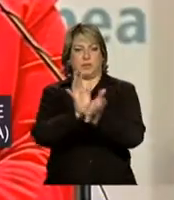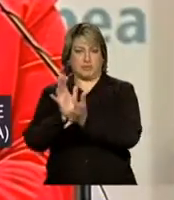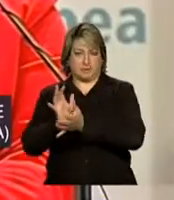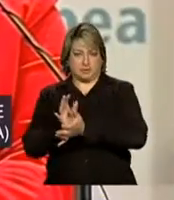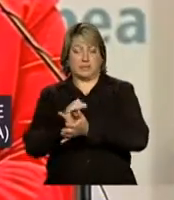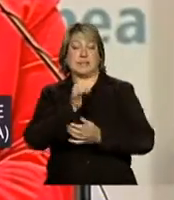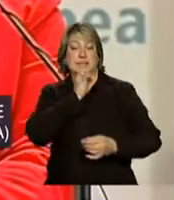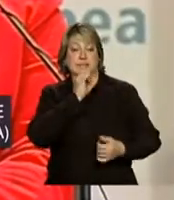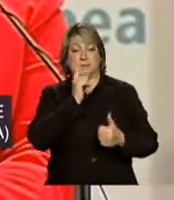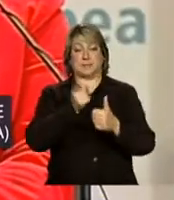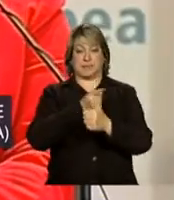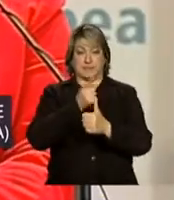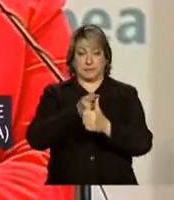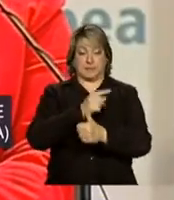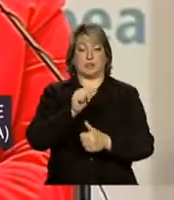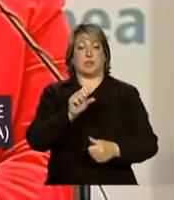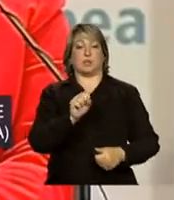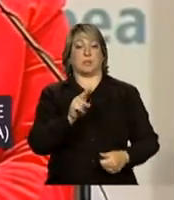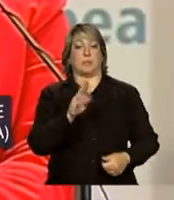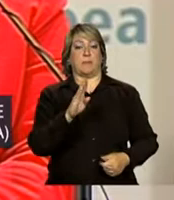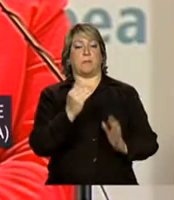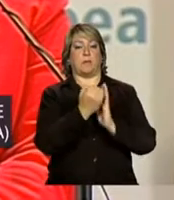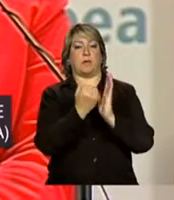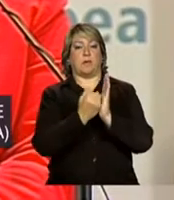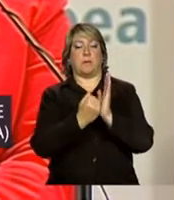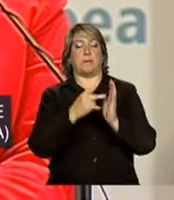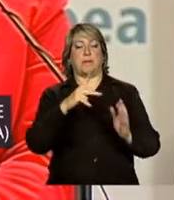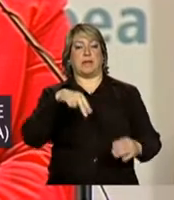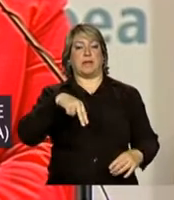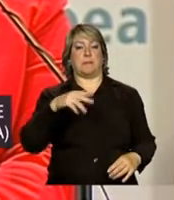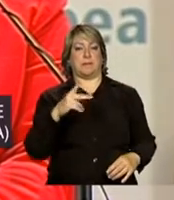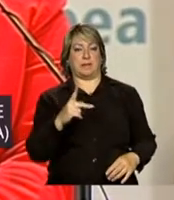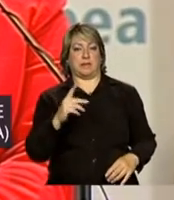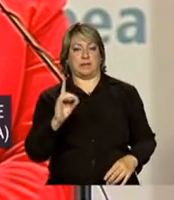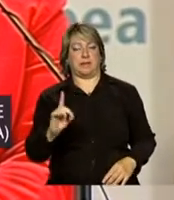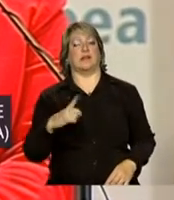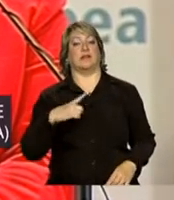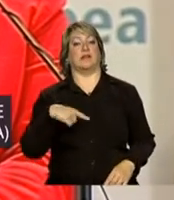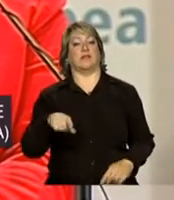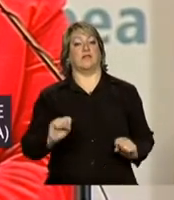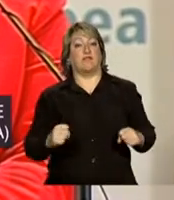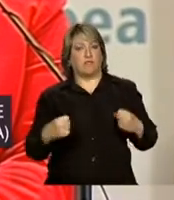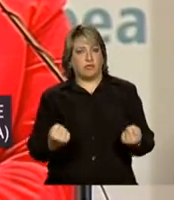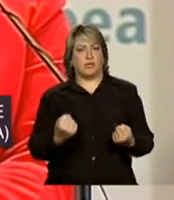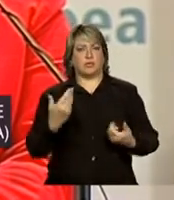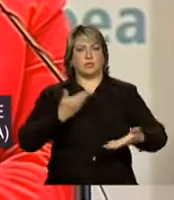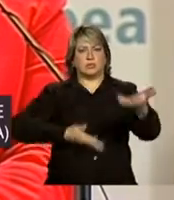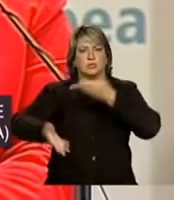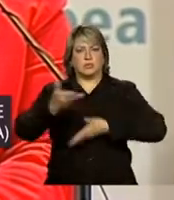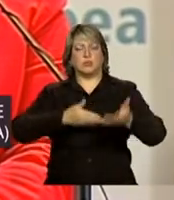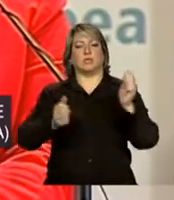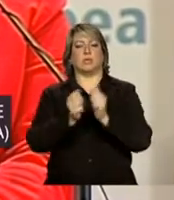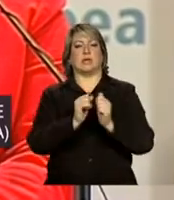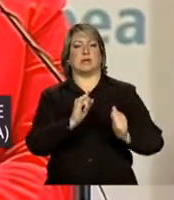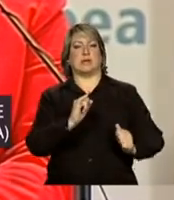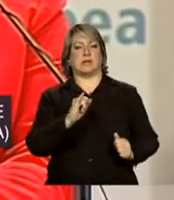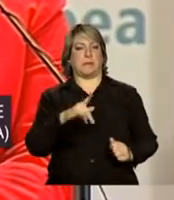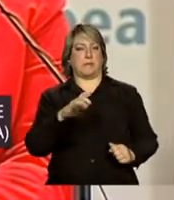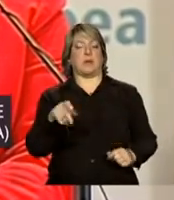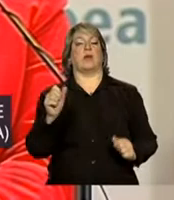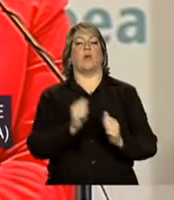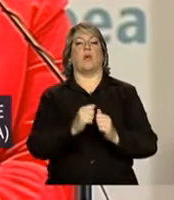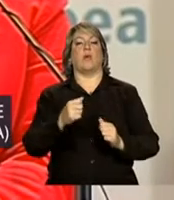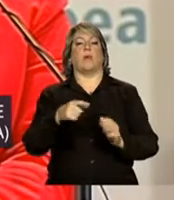exemplo, primeiro, o subprograma PNPD, que indica a forte articulação do IPEA com pesquisadores de universidades de todo o